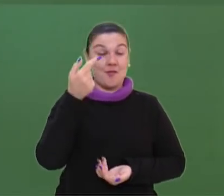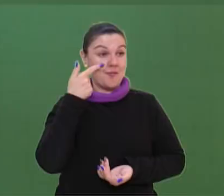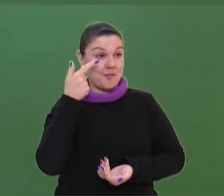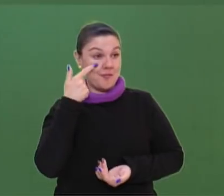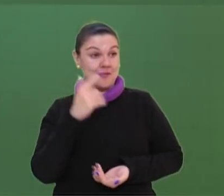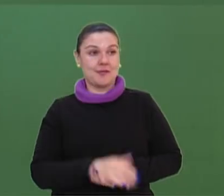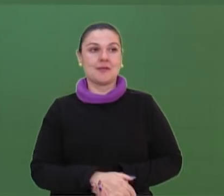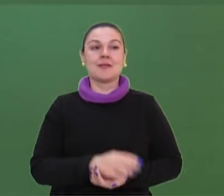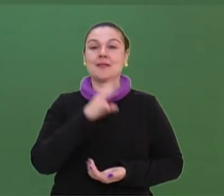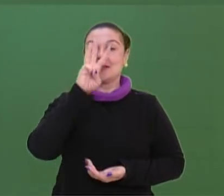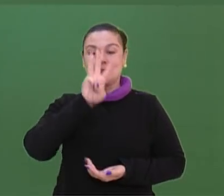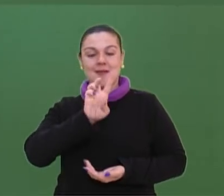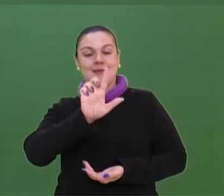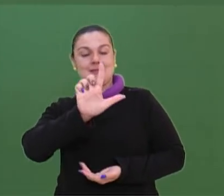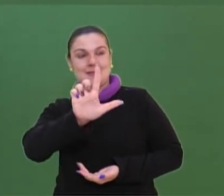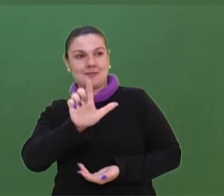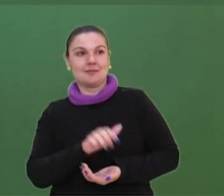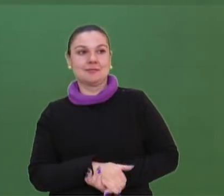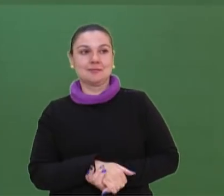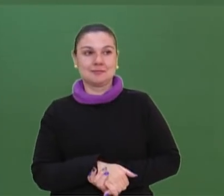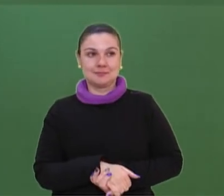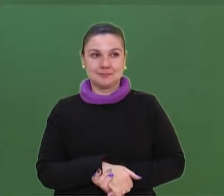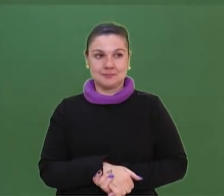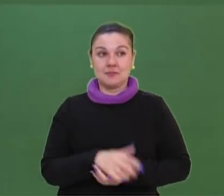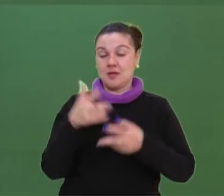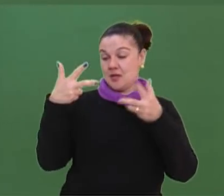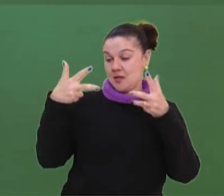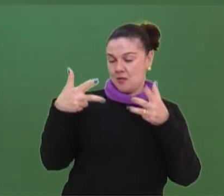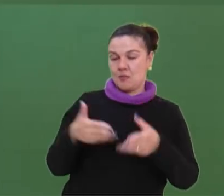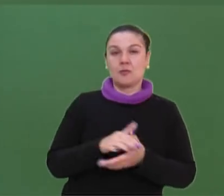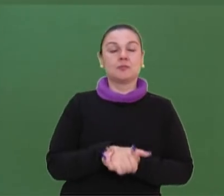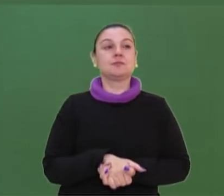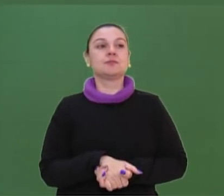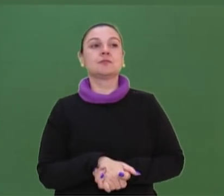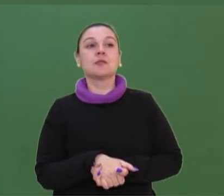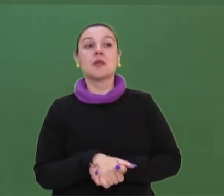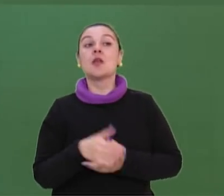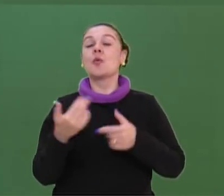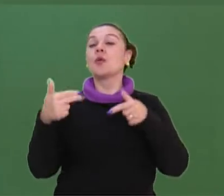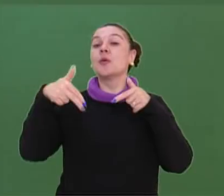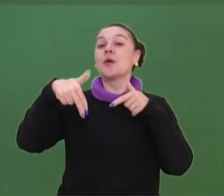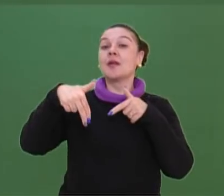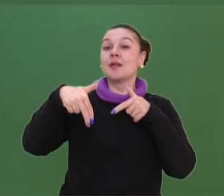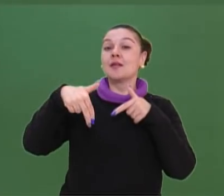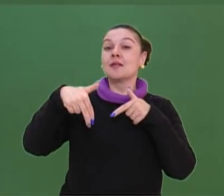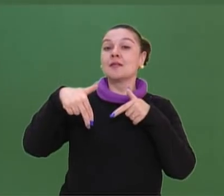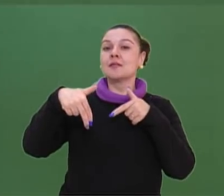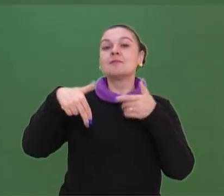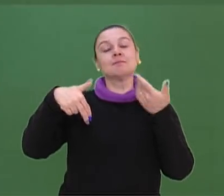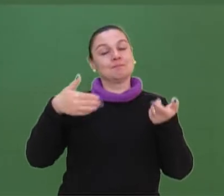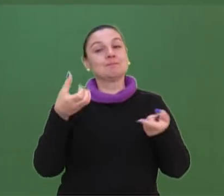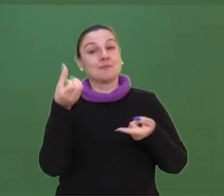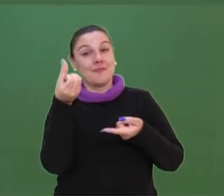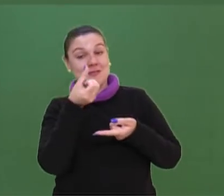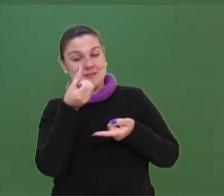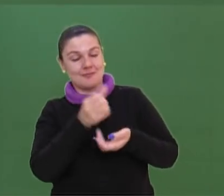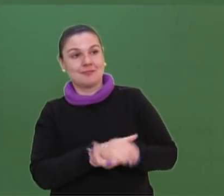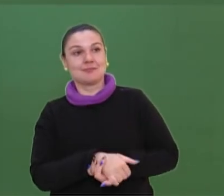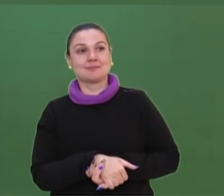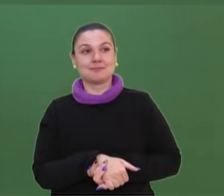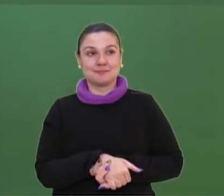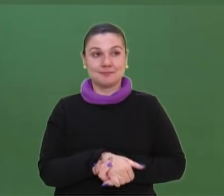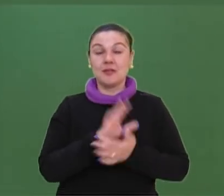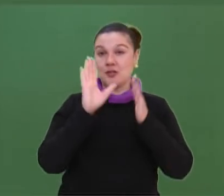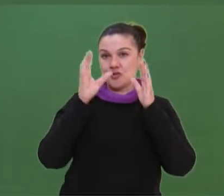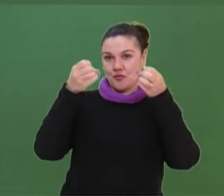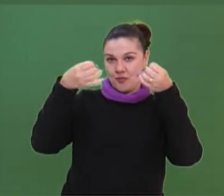Então, 3L igual. O N é o hexágono, são 6